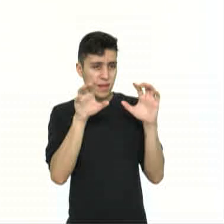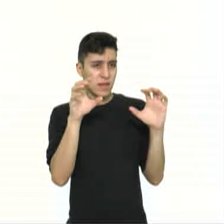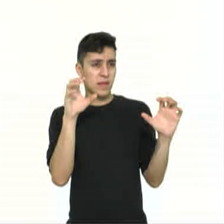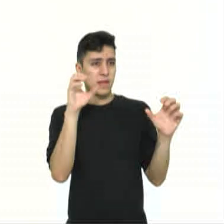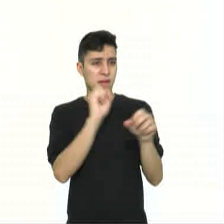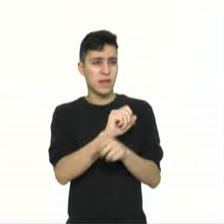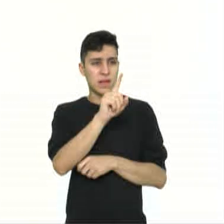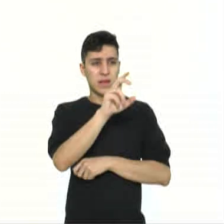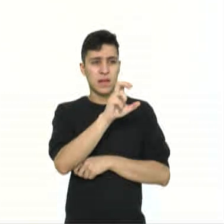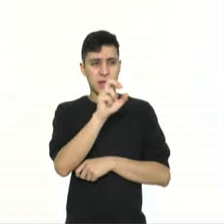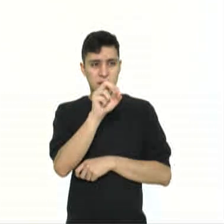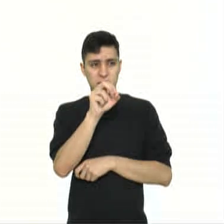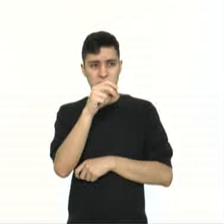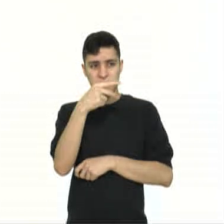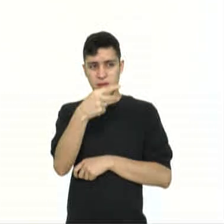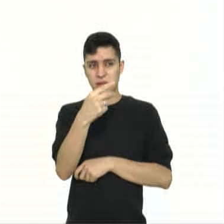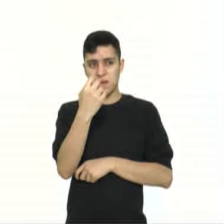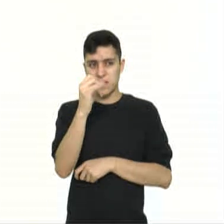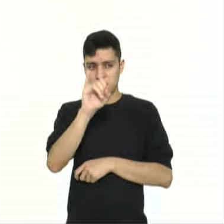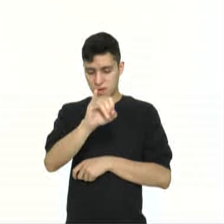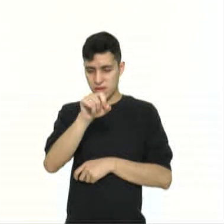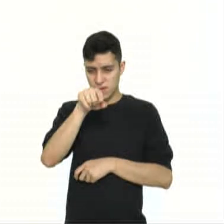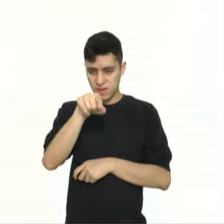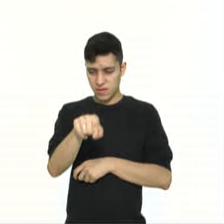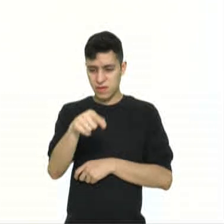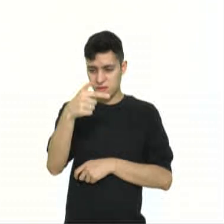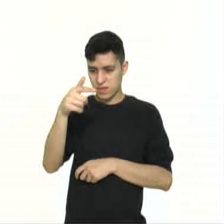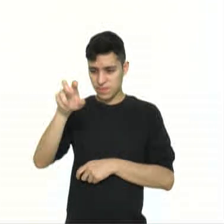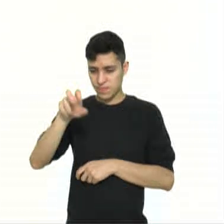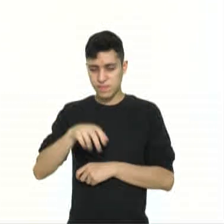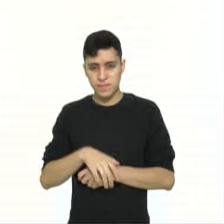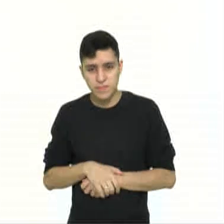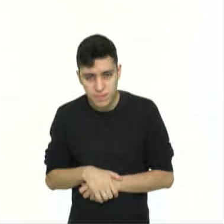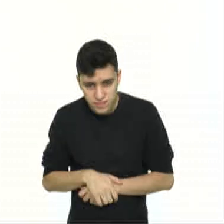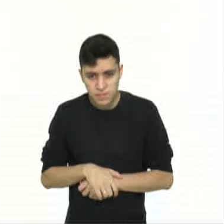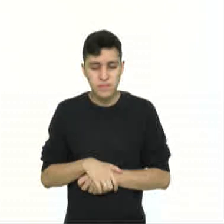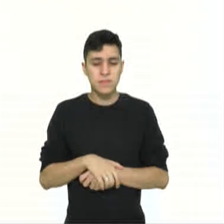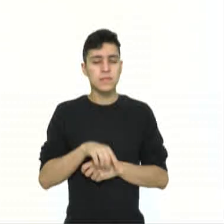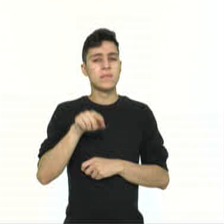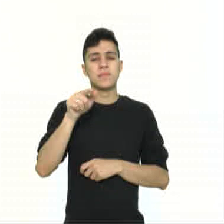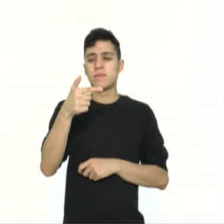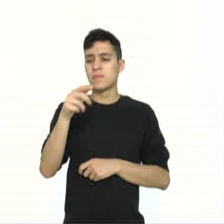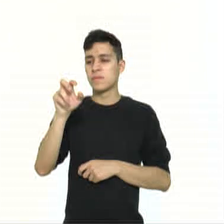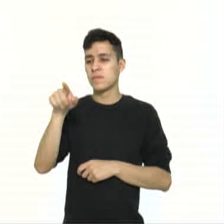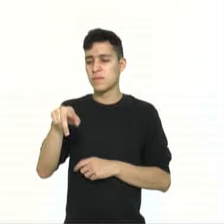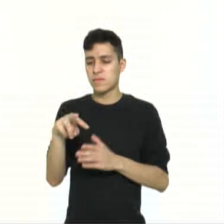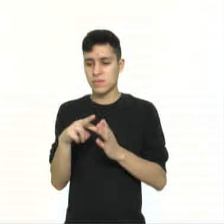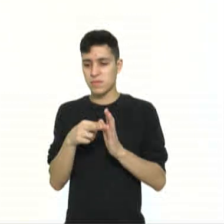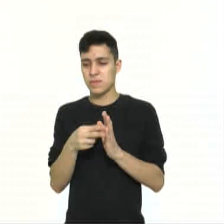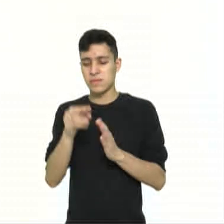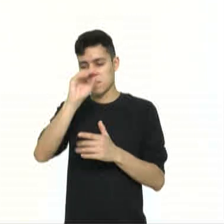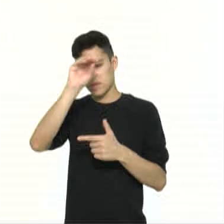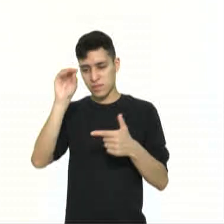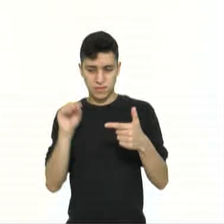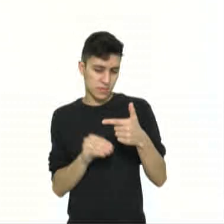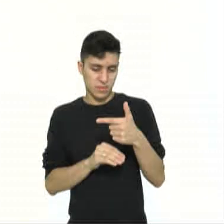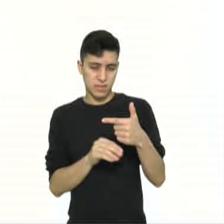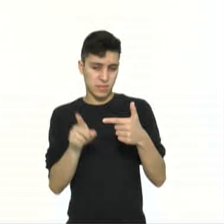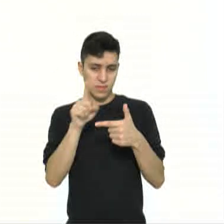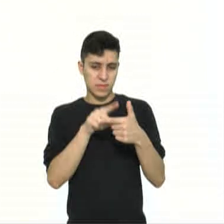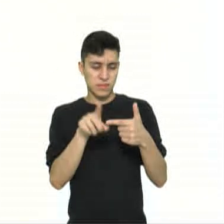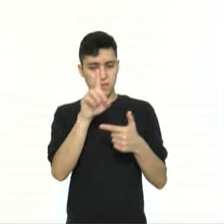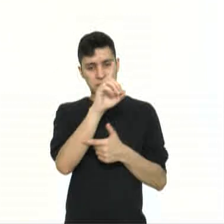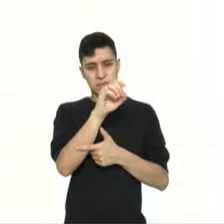ó, 150 igual a I vezes 25, aonde o 25 é o quociente da divisão entre o